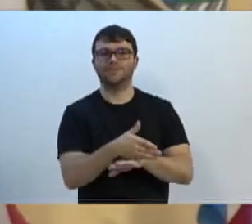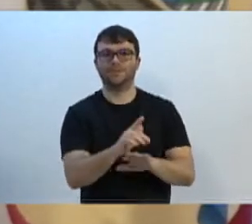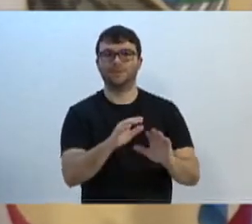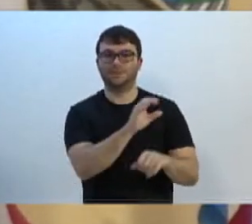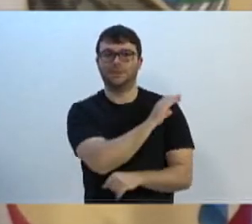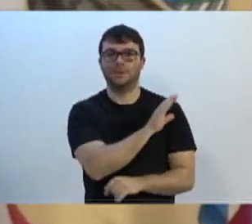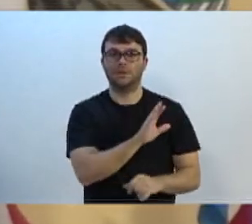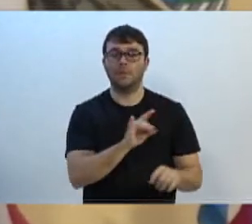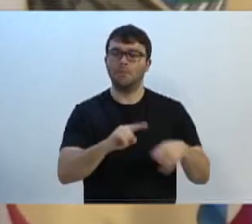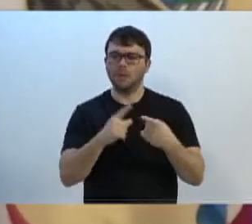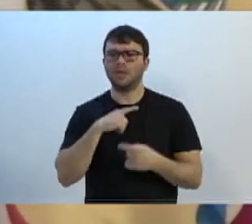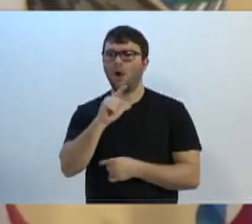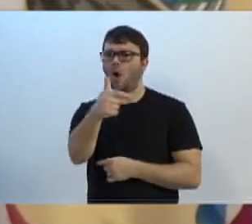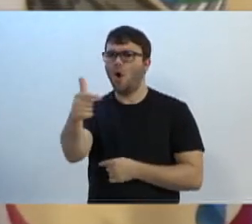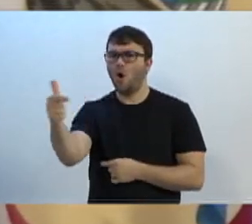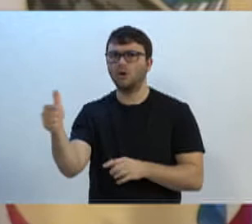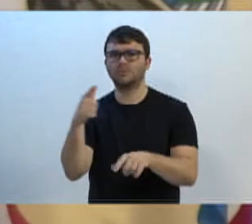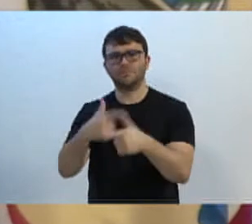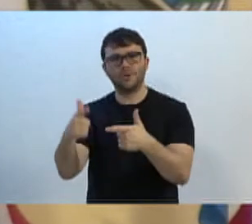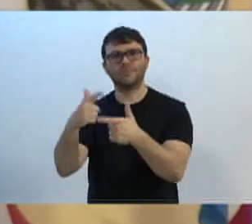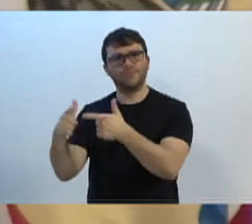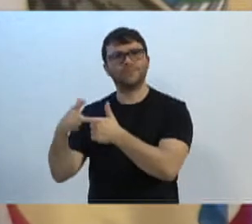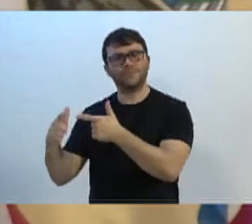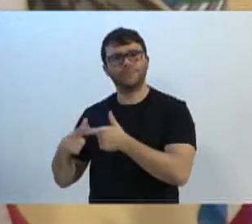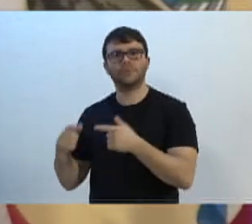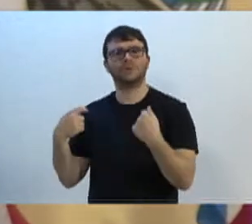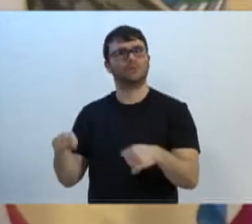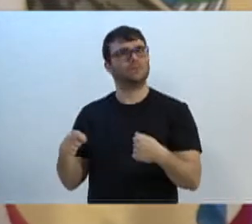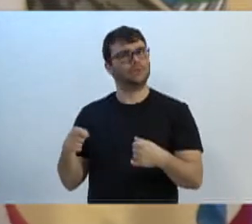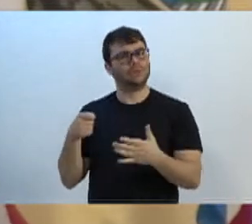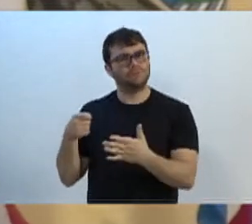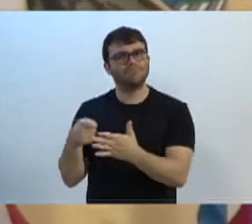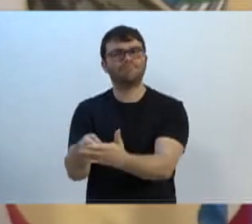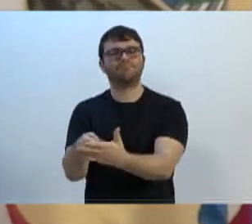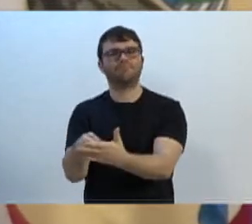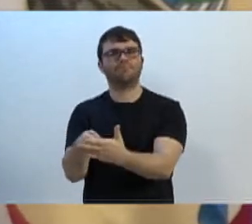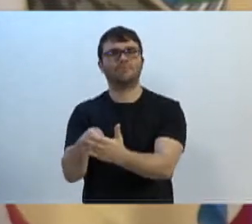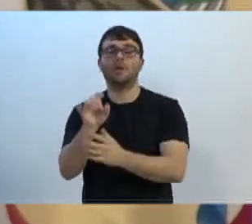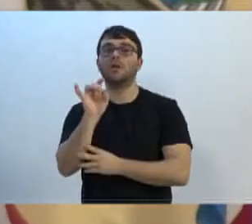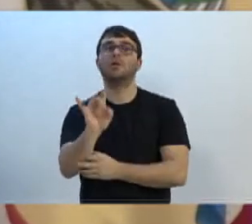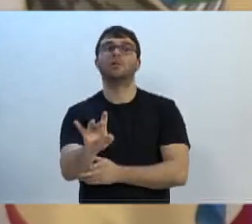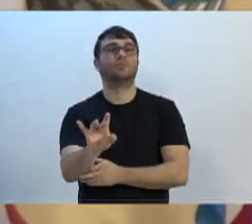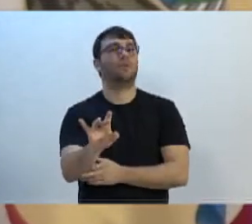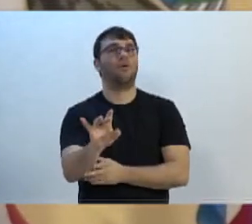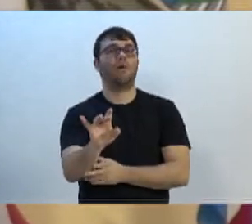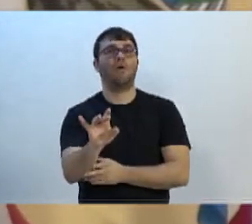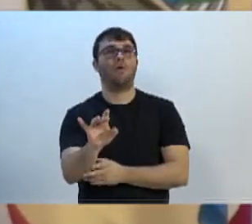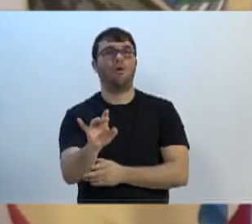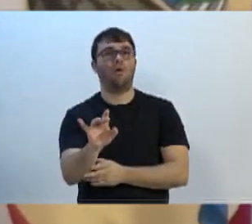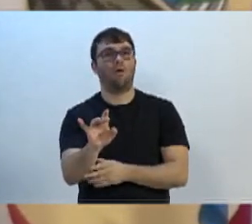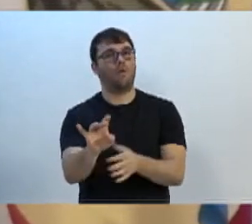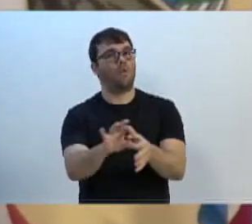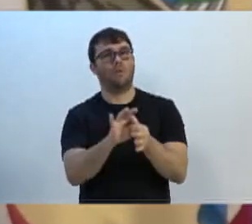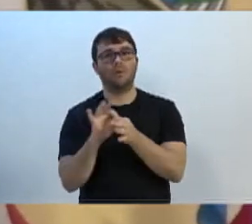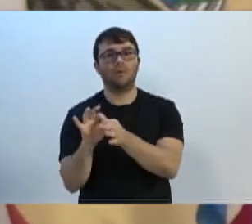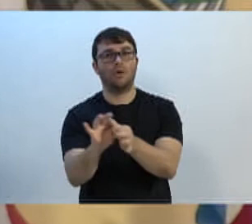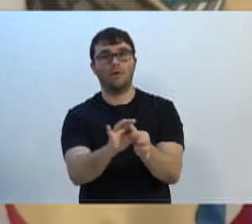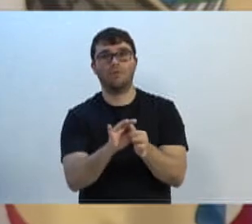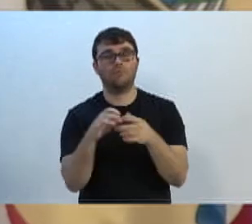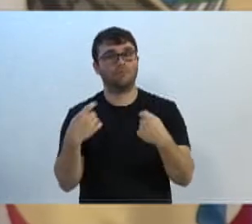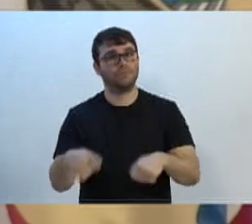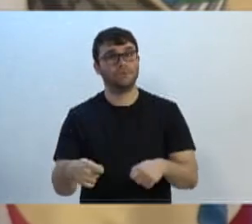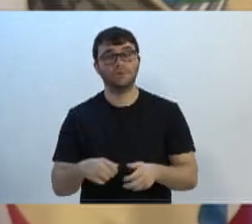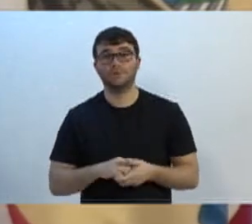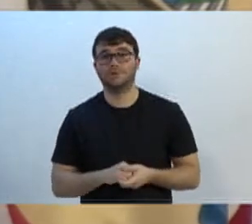problemas que tem que ser feito o combate e só se faz o combate de forma unida só se faz o